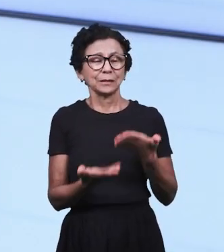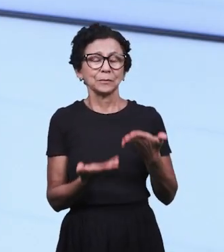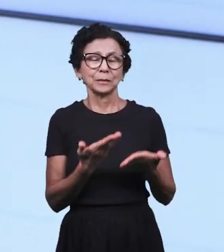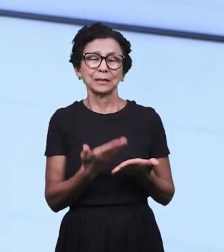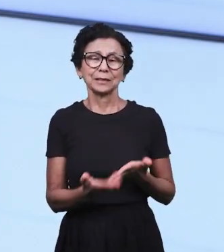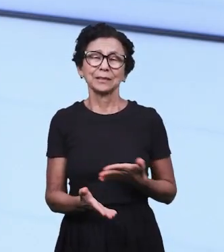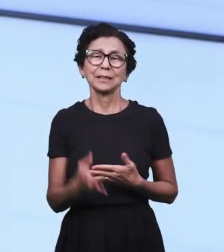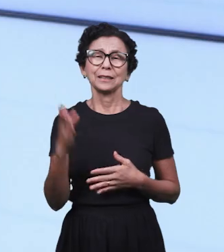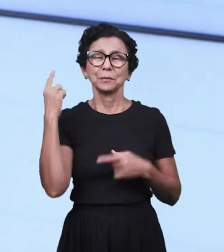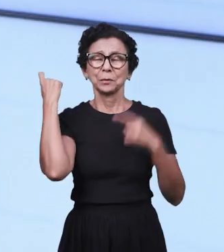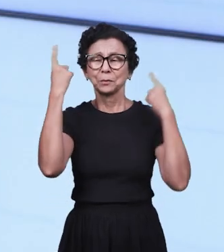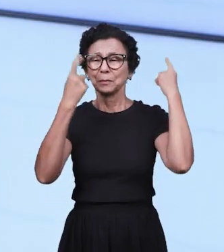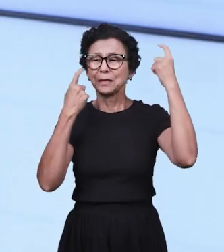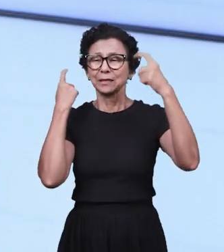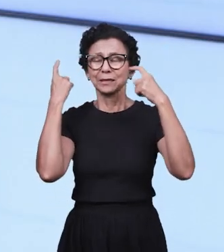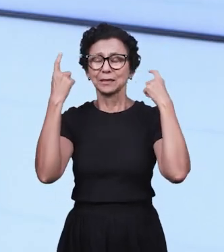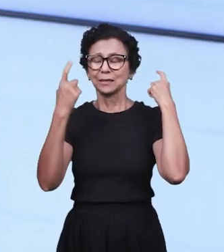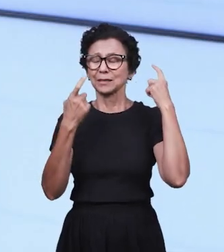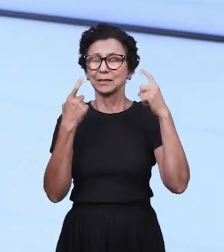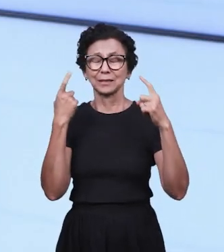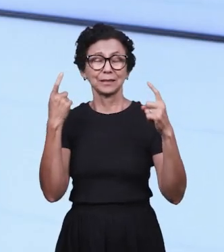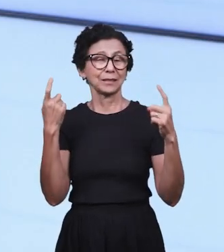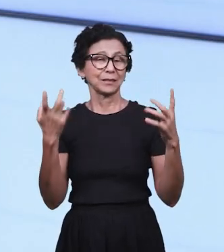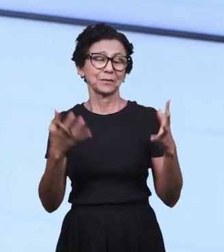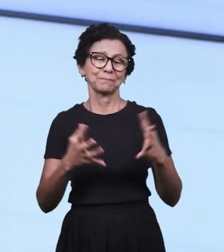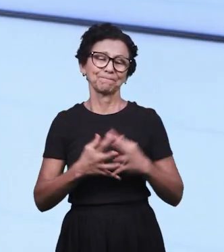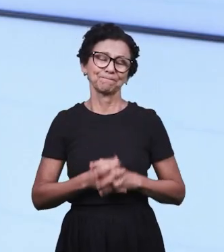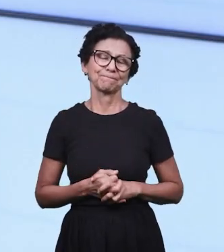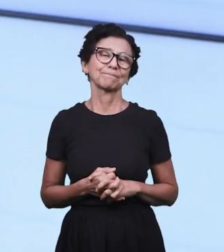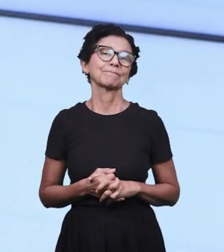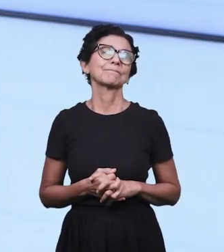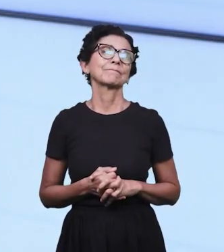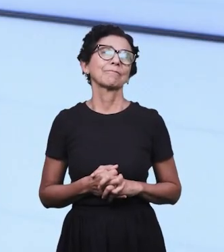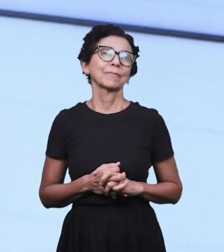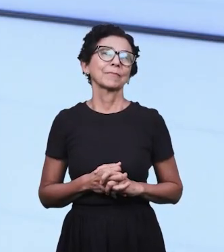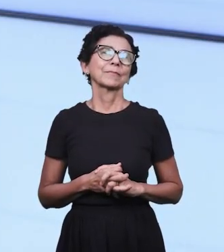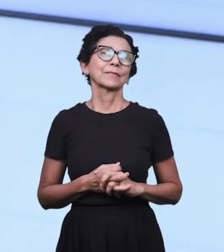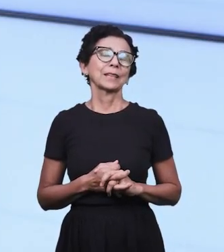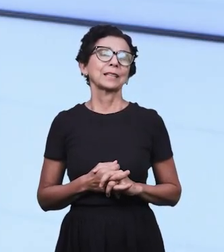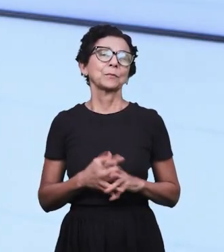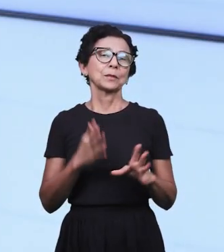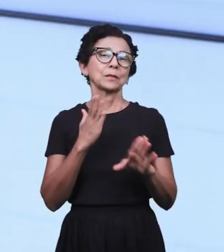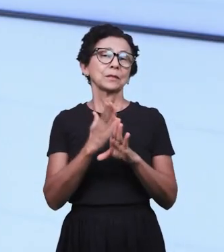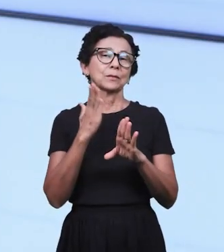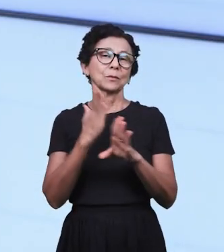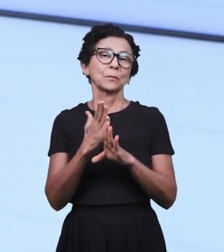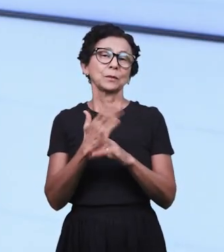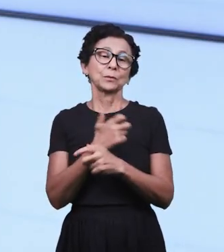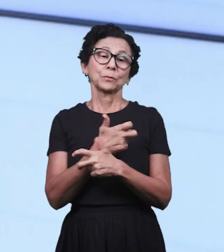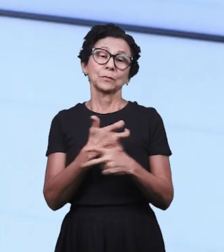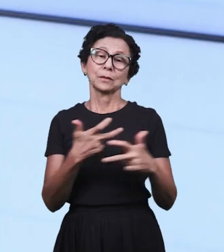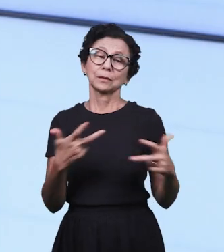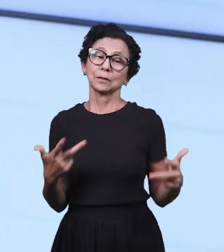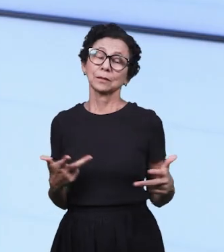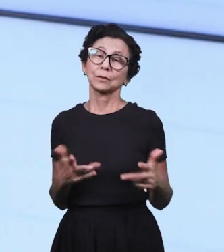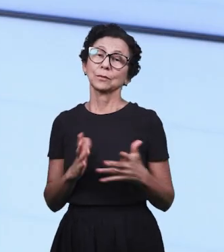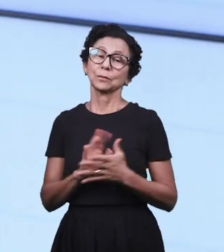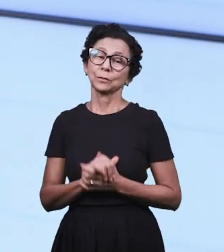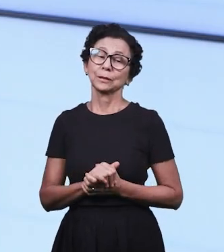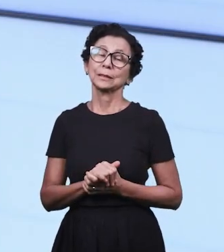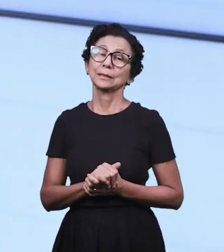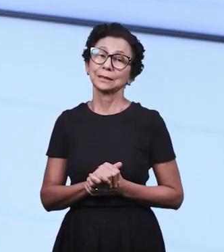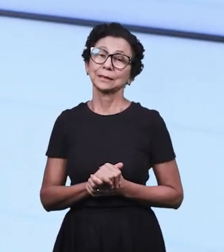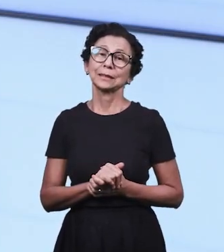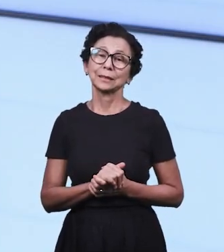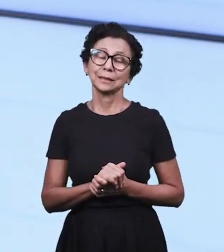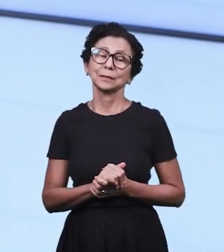horas que essas coisas elas vão vir à tona e você vai ter assim, um problema